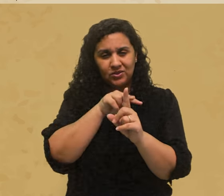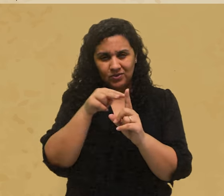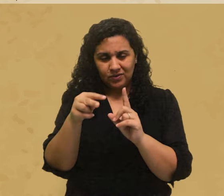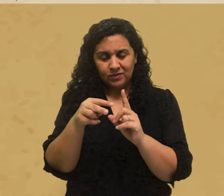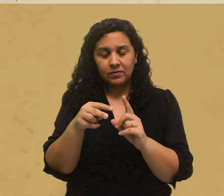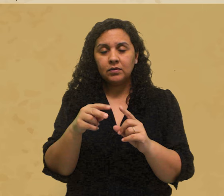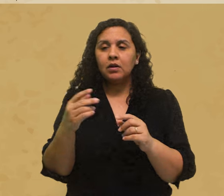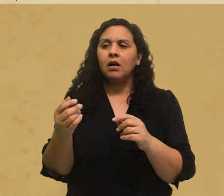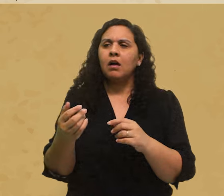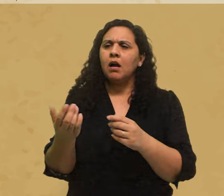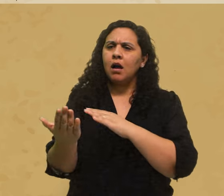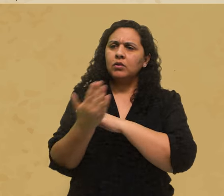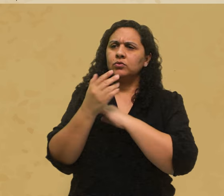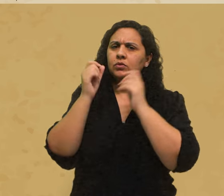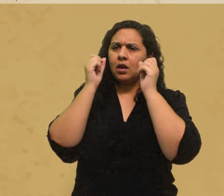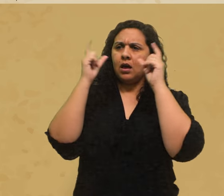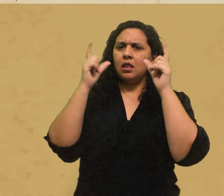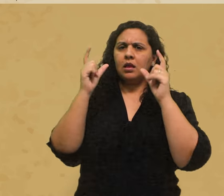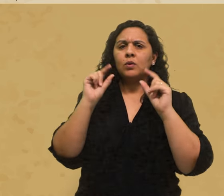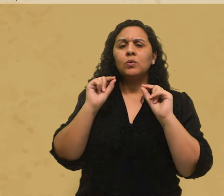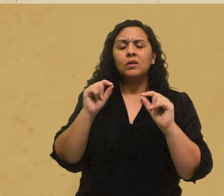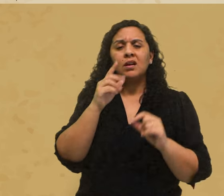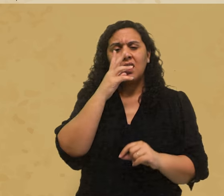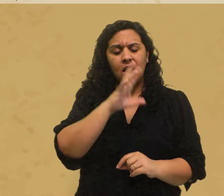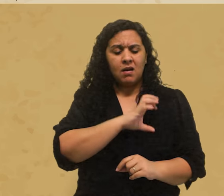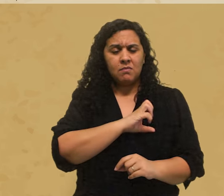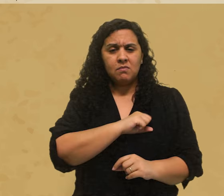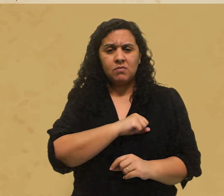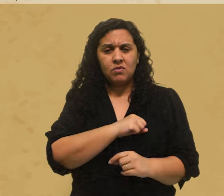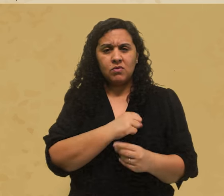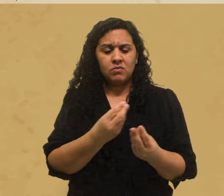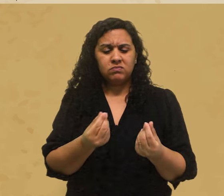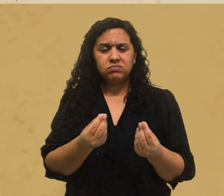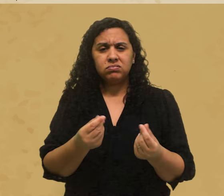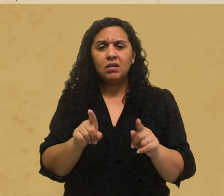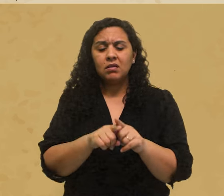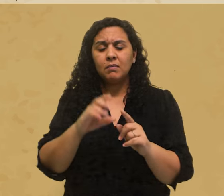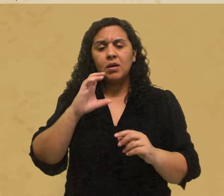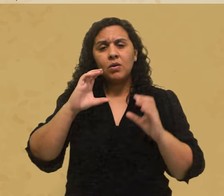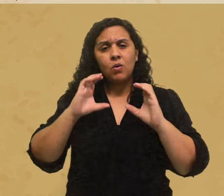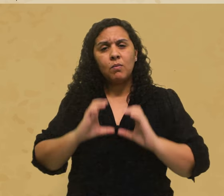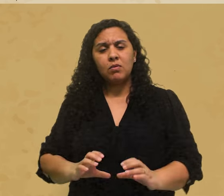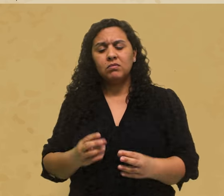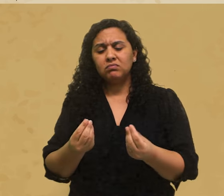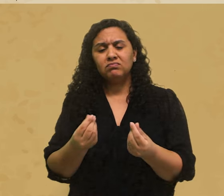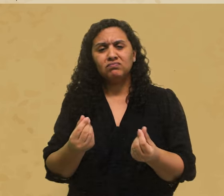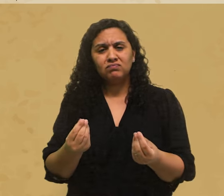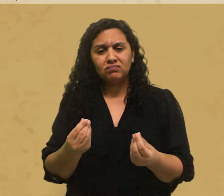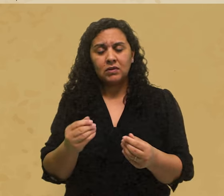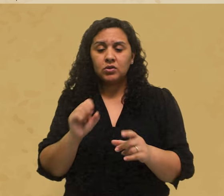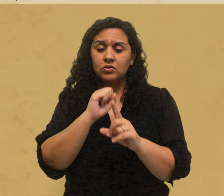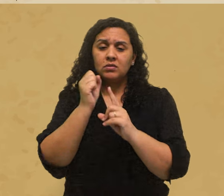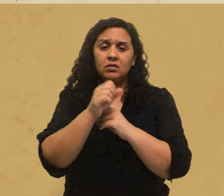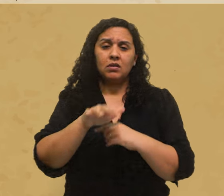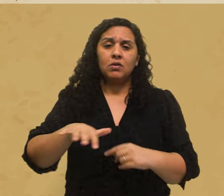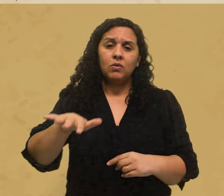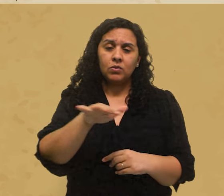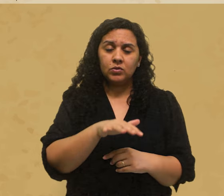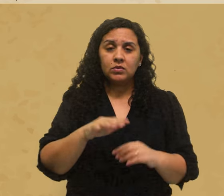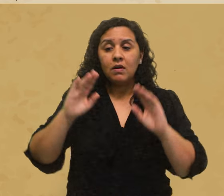Essa perspectiva nos alerta sobre a possível banalização das condutas na